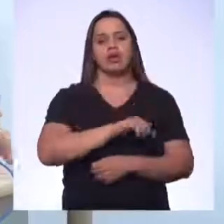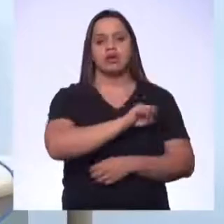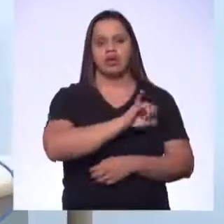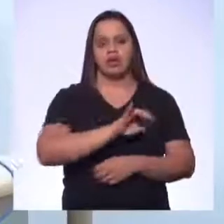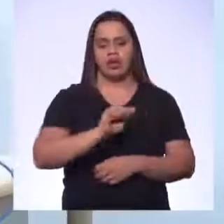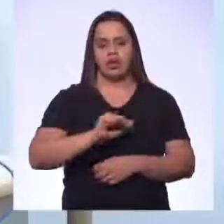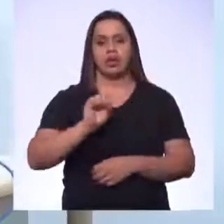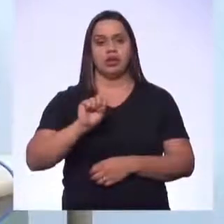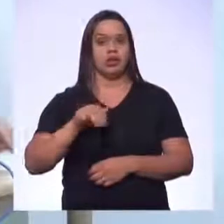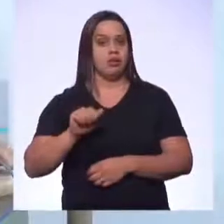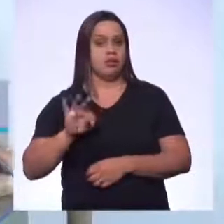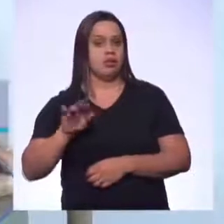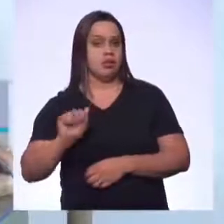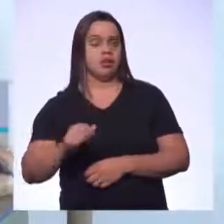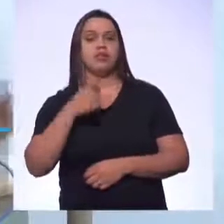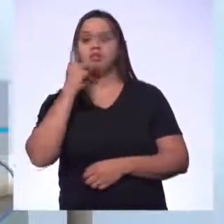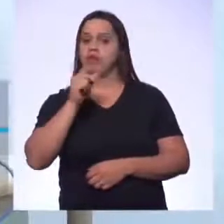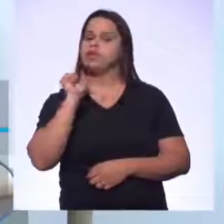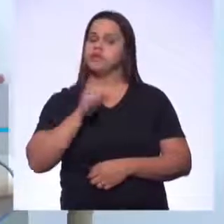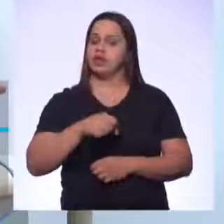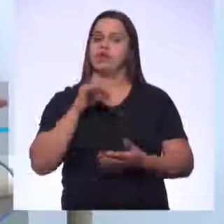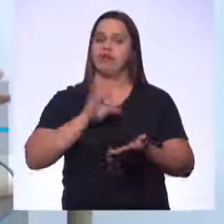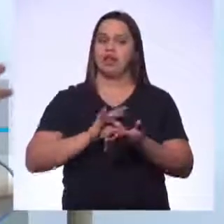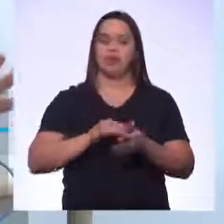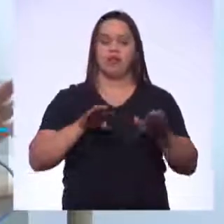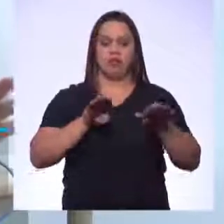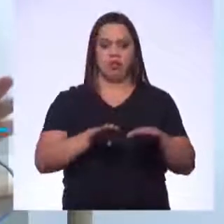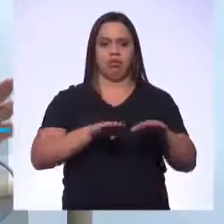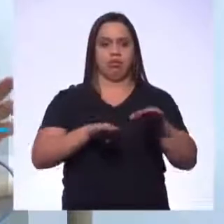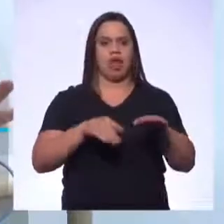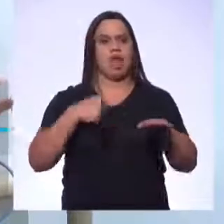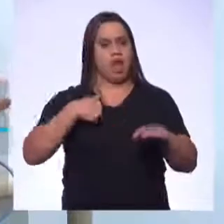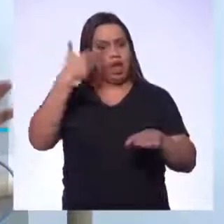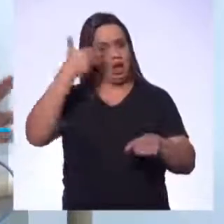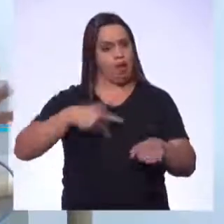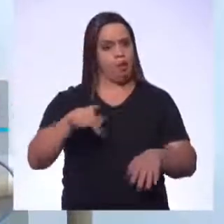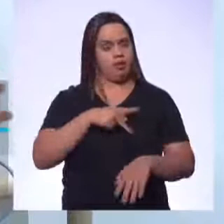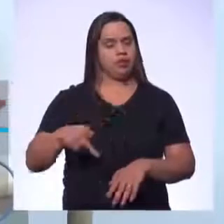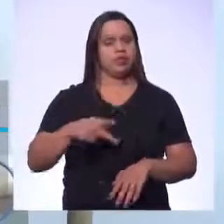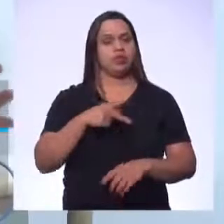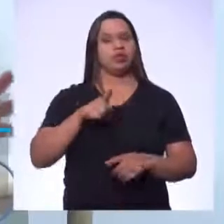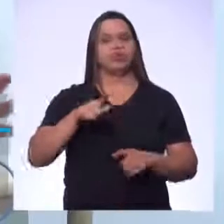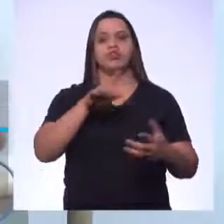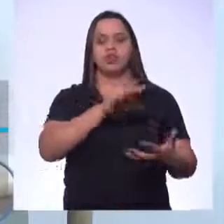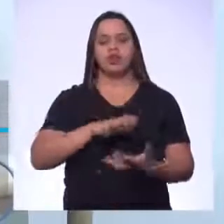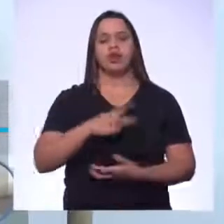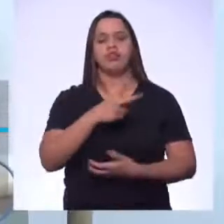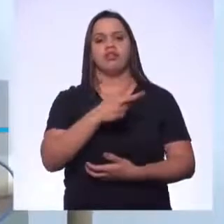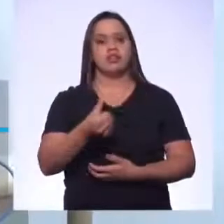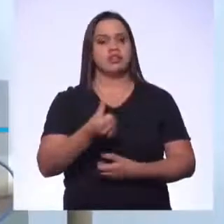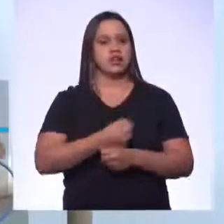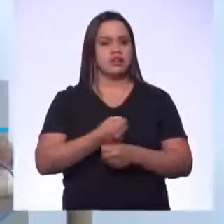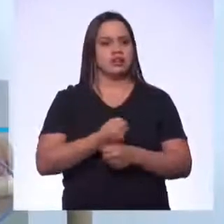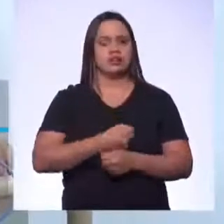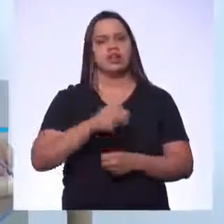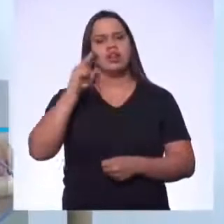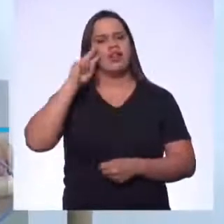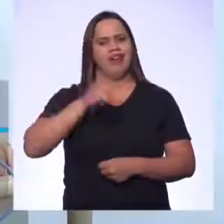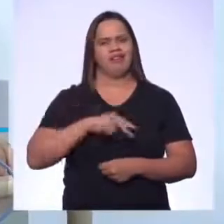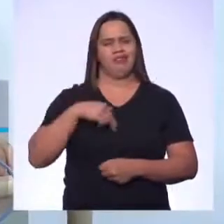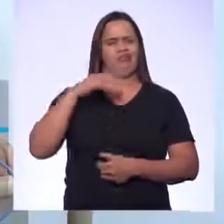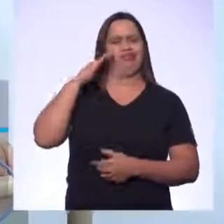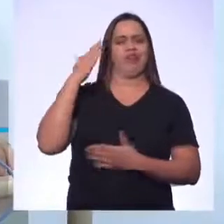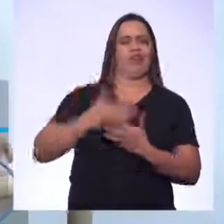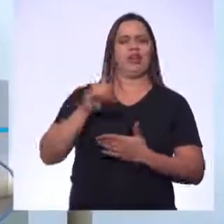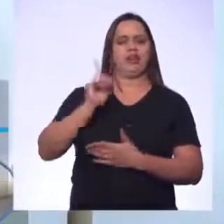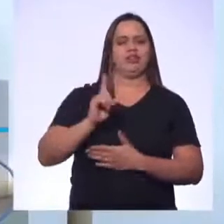sim, é a questão aí das fraturas mesmo. Eu sou professor de geografia há 26 anos, eu era meio cético nessa relação de terremoto, né,